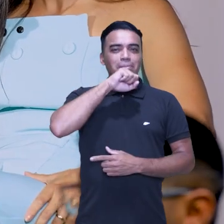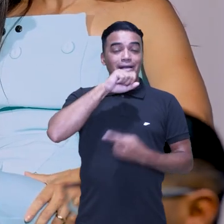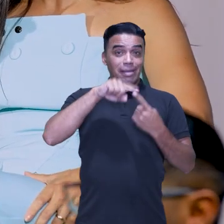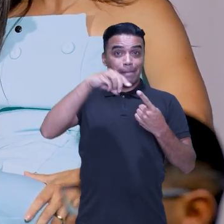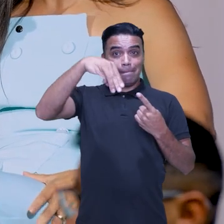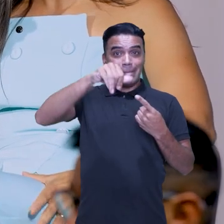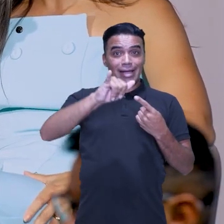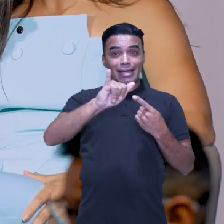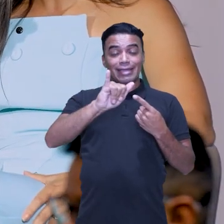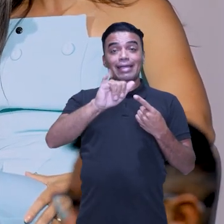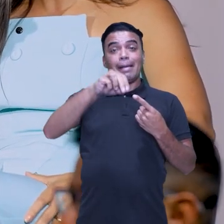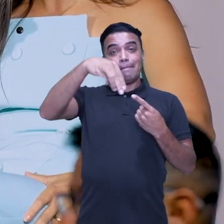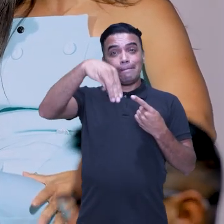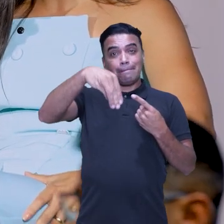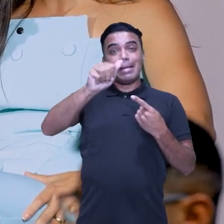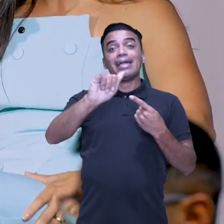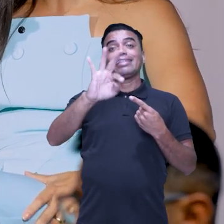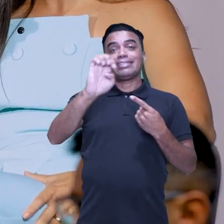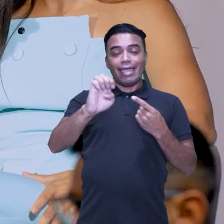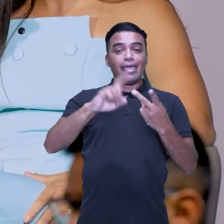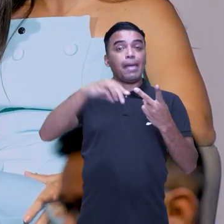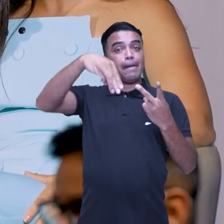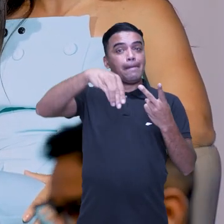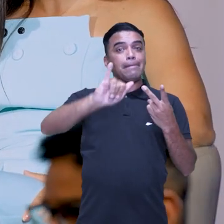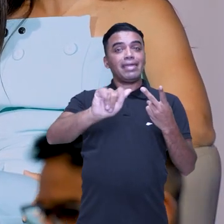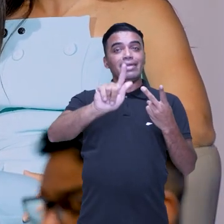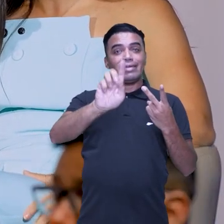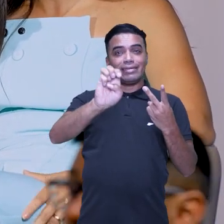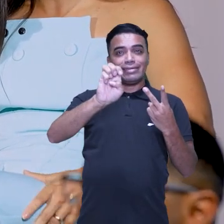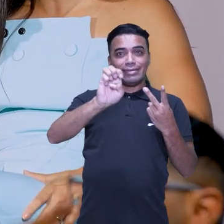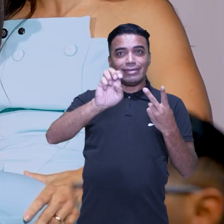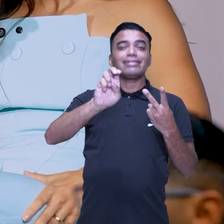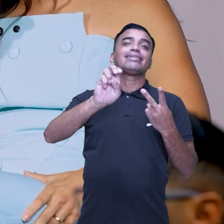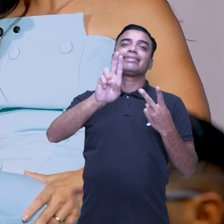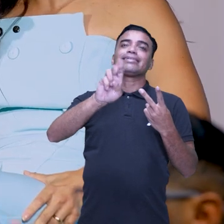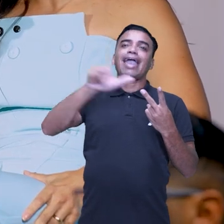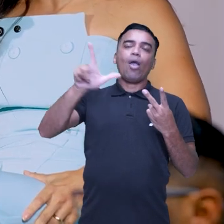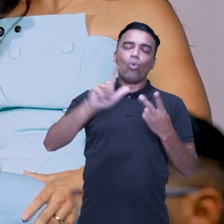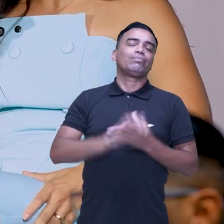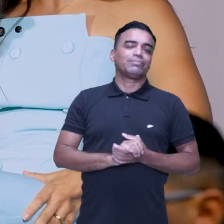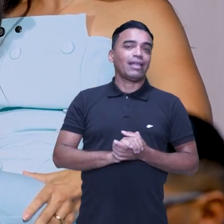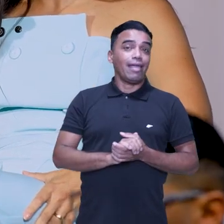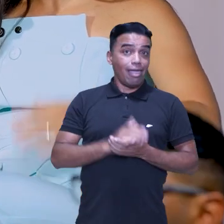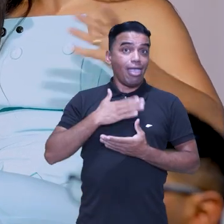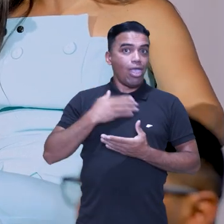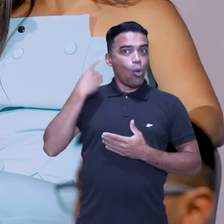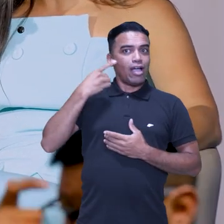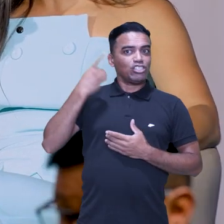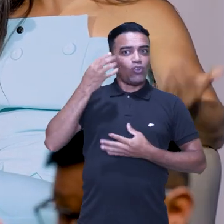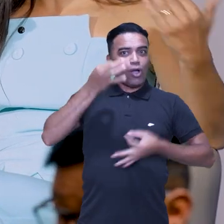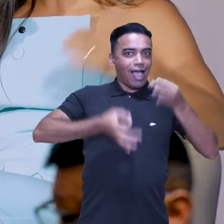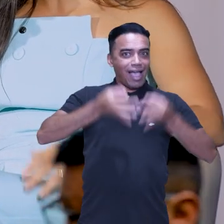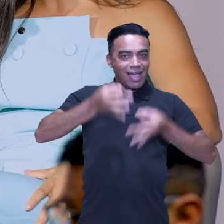Miguel. Mas eu sou advogada, né? Eu fiz direito, eu escolhi o direito, e eu costumo dizer que eu escolhi